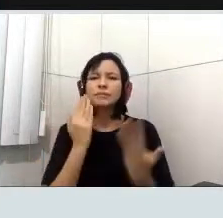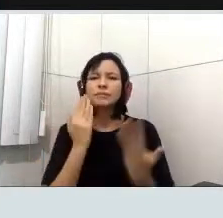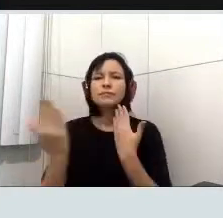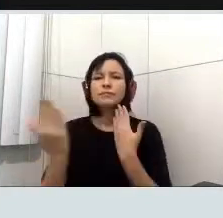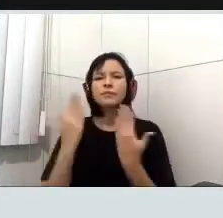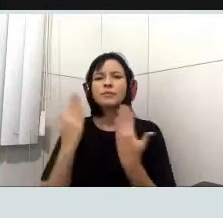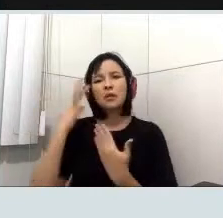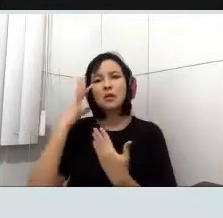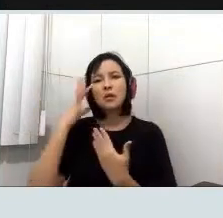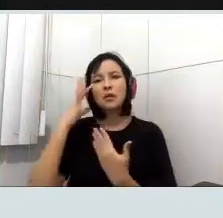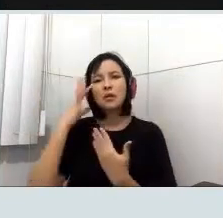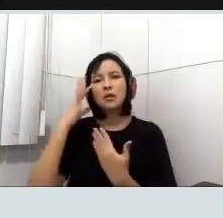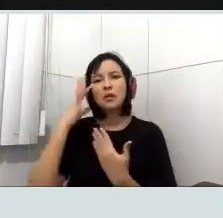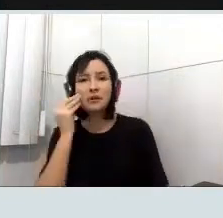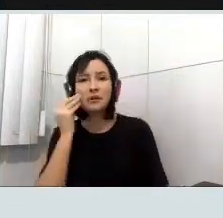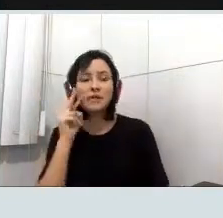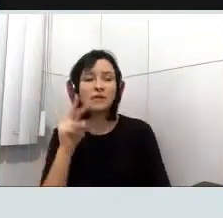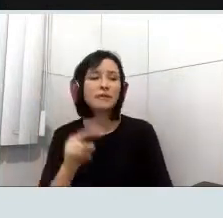compreender.